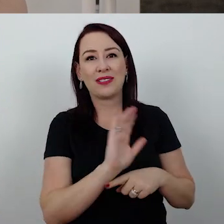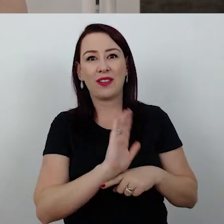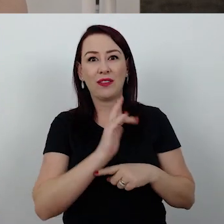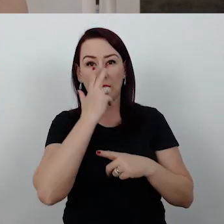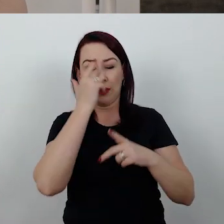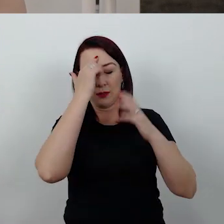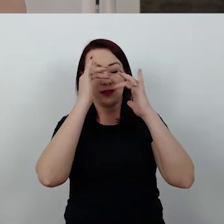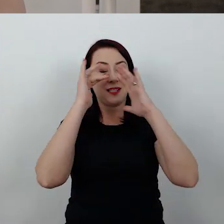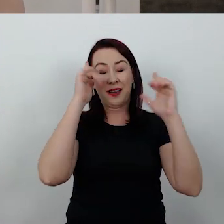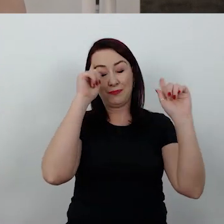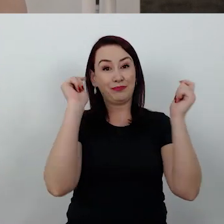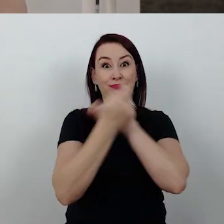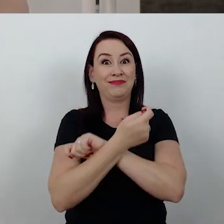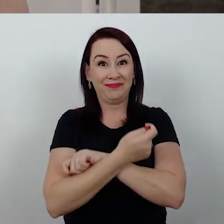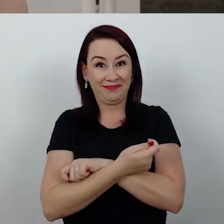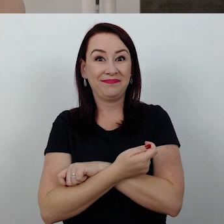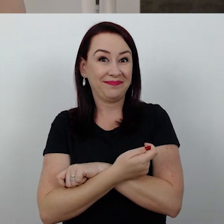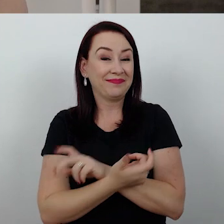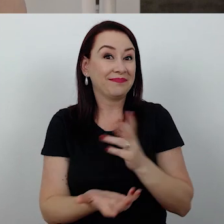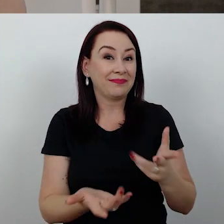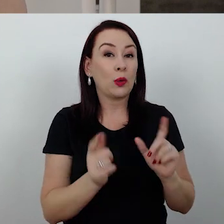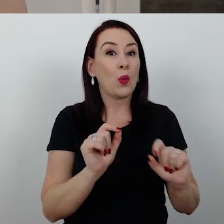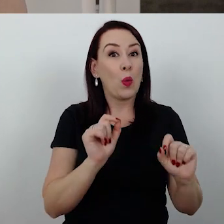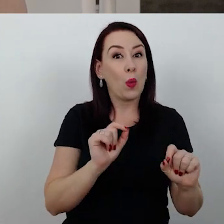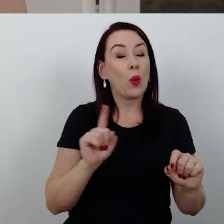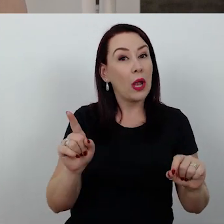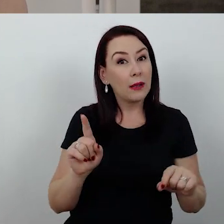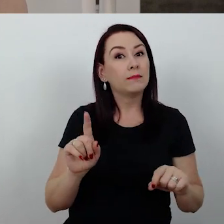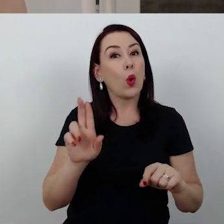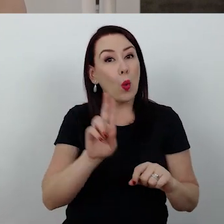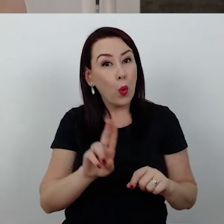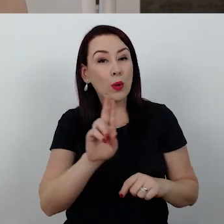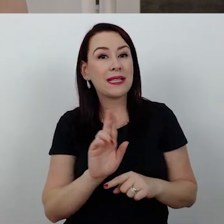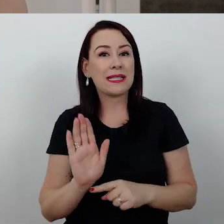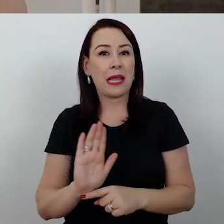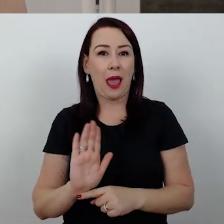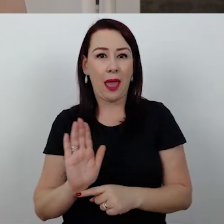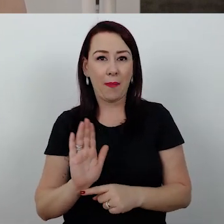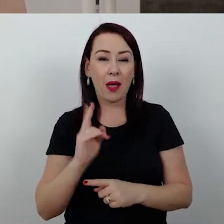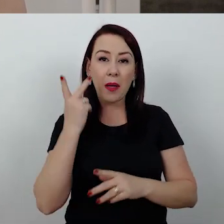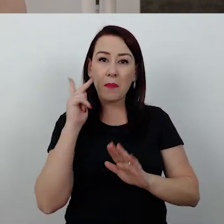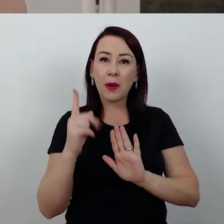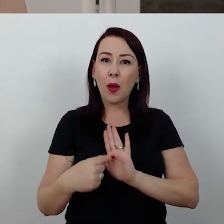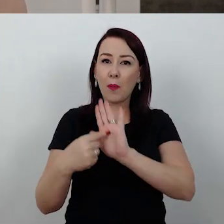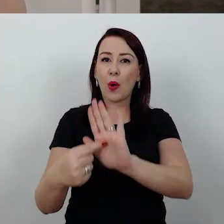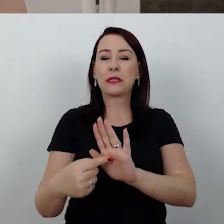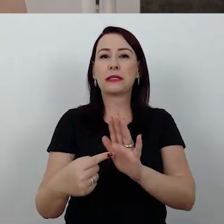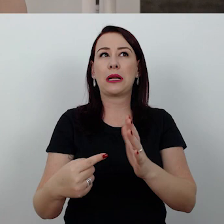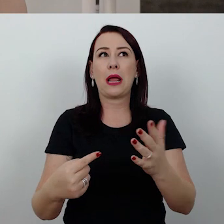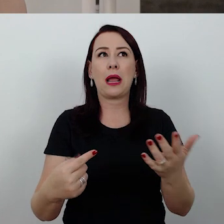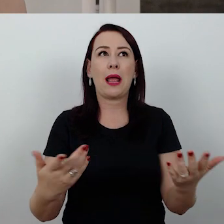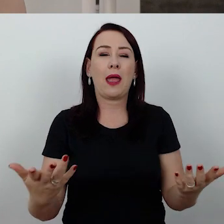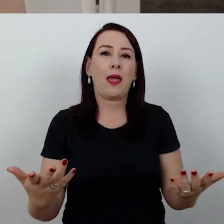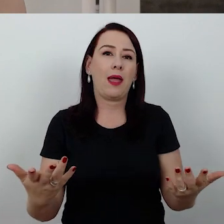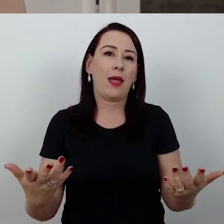uma lavagem cerebral. Então, assim, ele usa mesmo o cinema como essa,